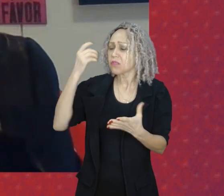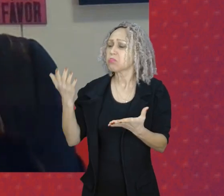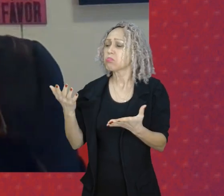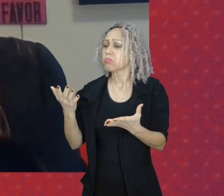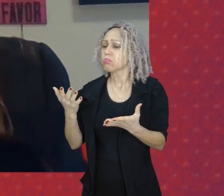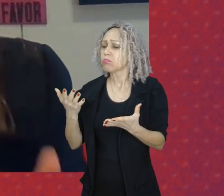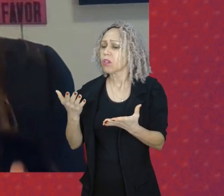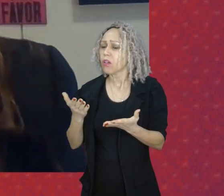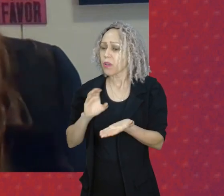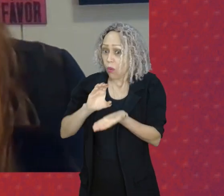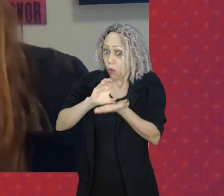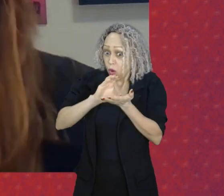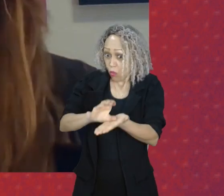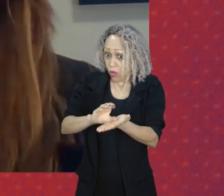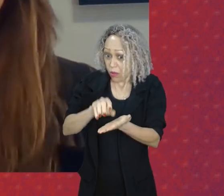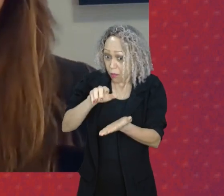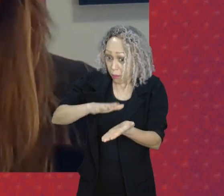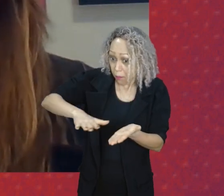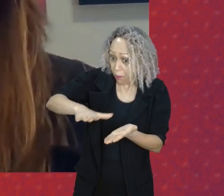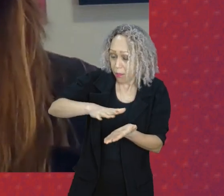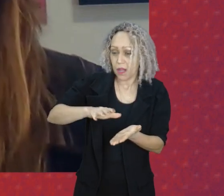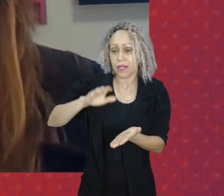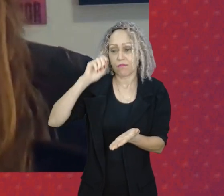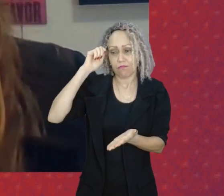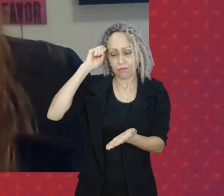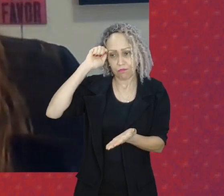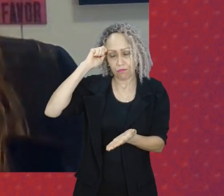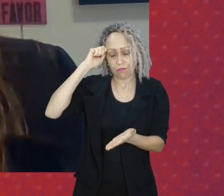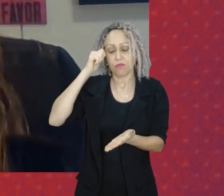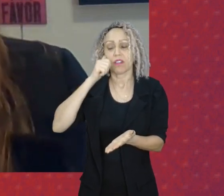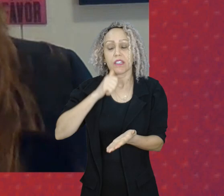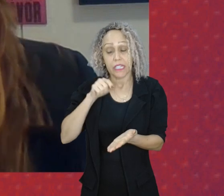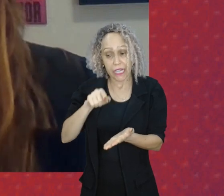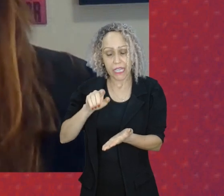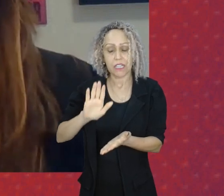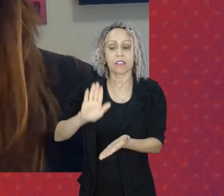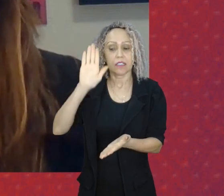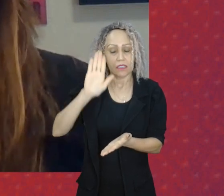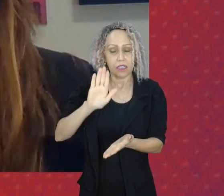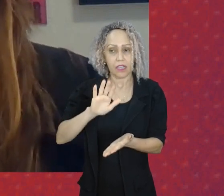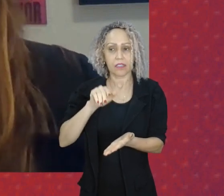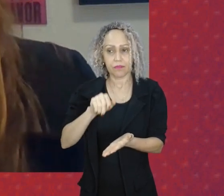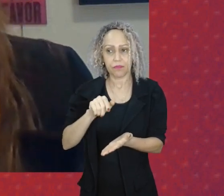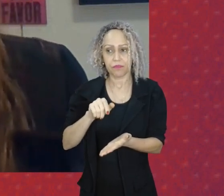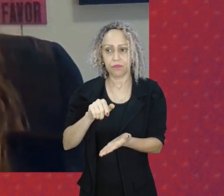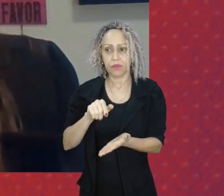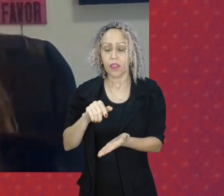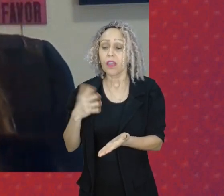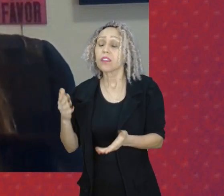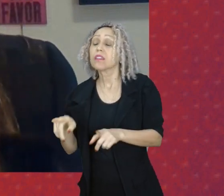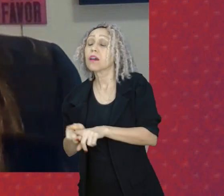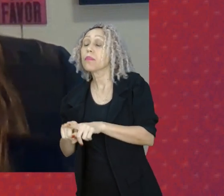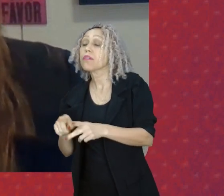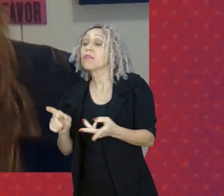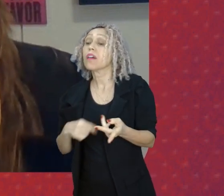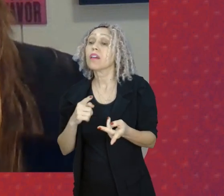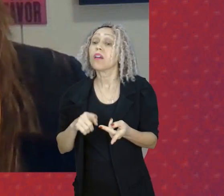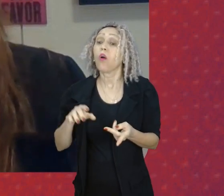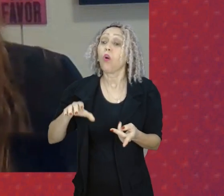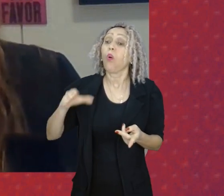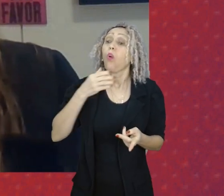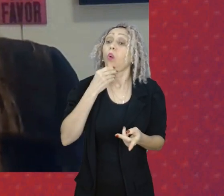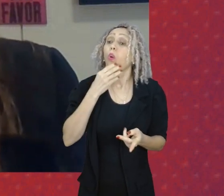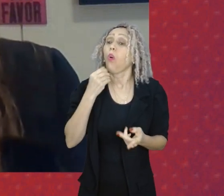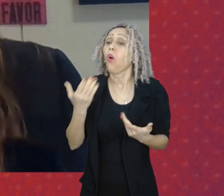mulheres negras. Então, da mesma forma, os recursos que irão para os homens, é necessário ver quantos homens negros os partidos apresentaram